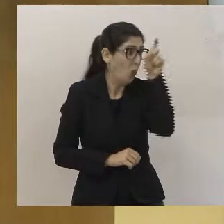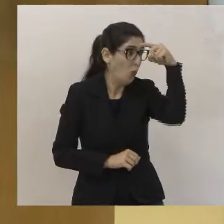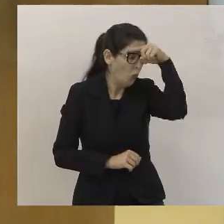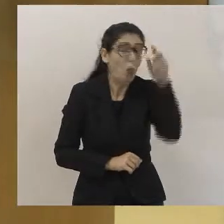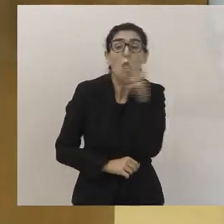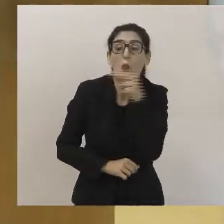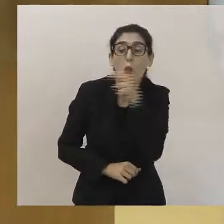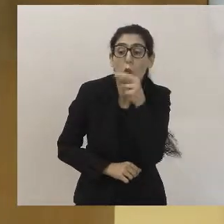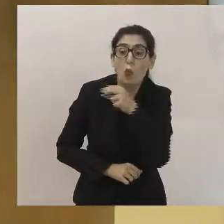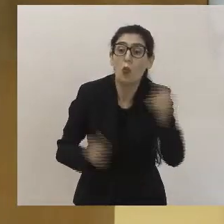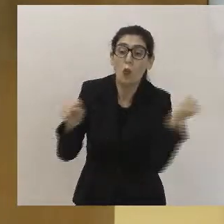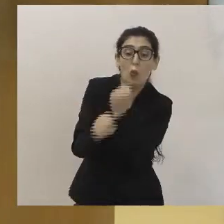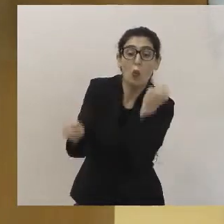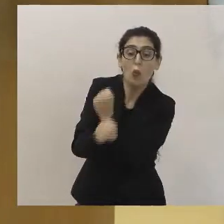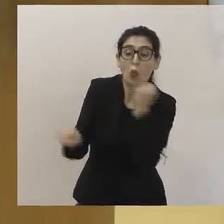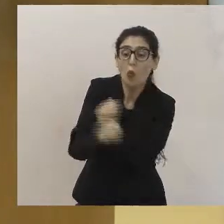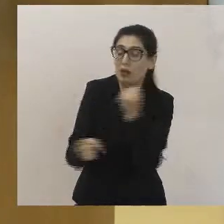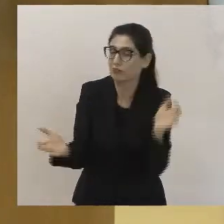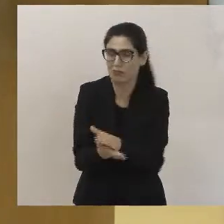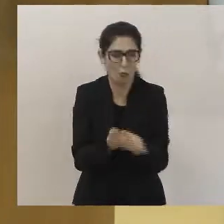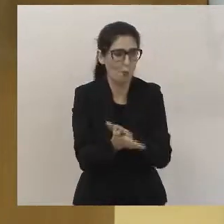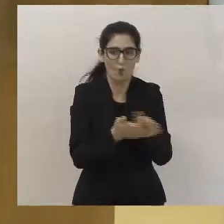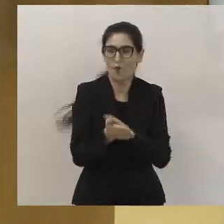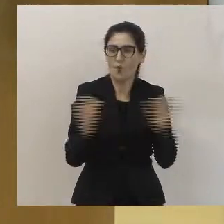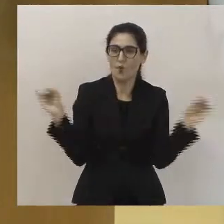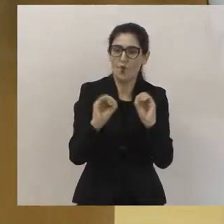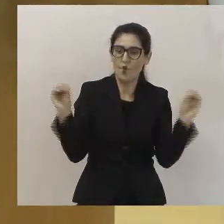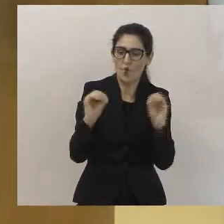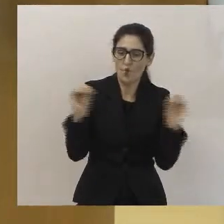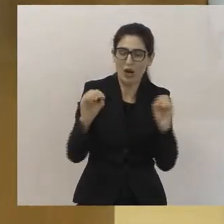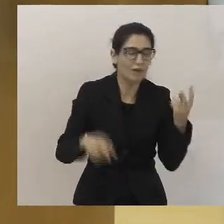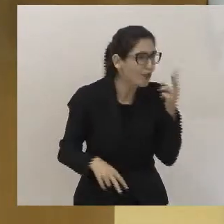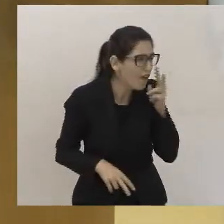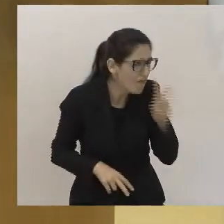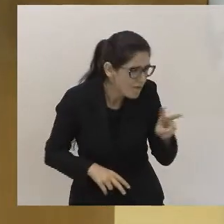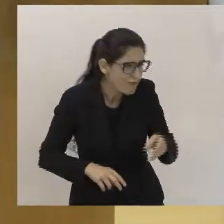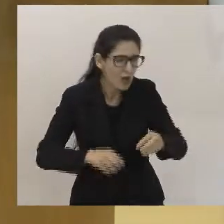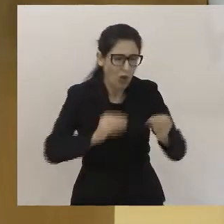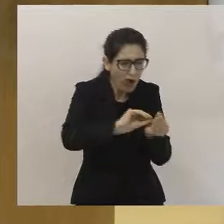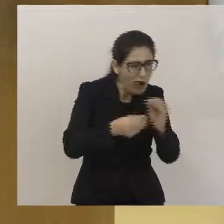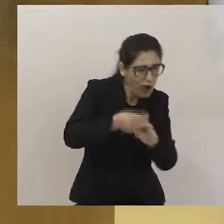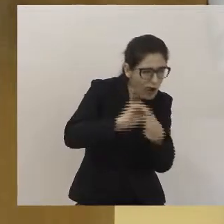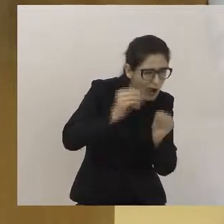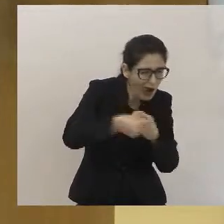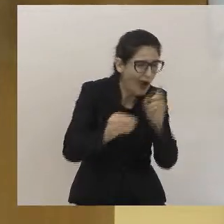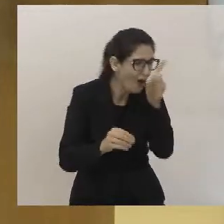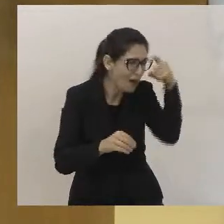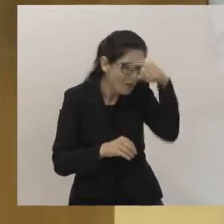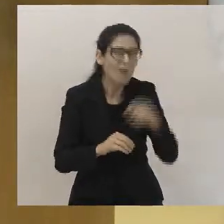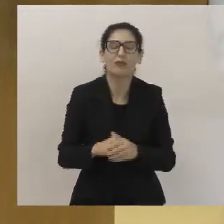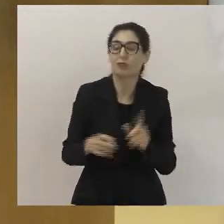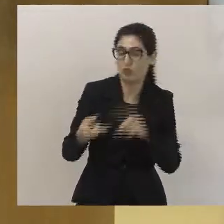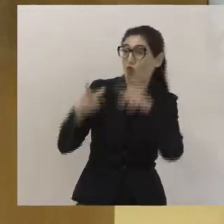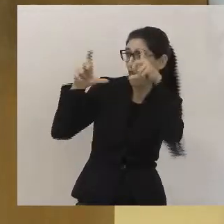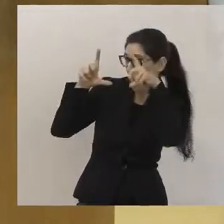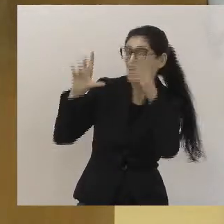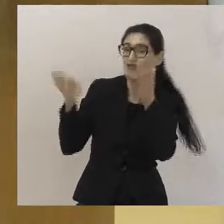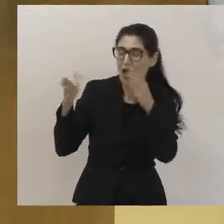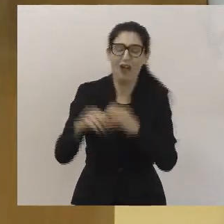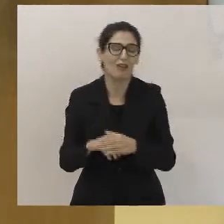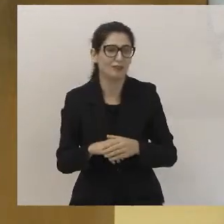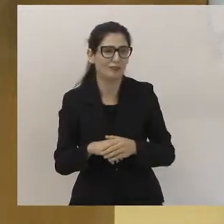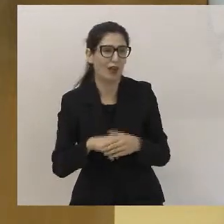socorro já havia maquete do pronto socorro já vi a foto do pronto socorro já vinha é é